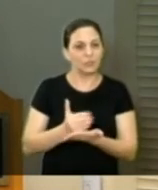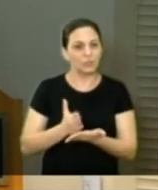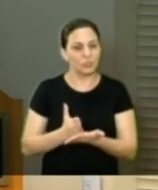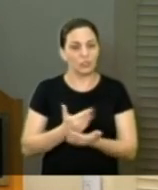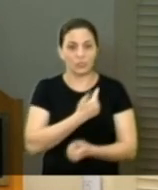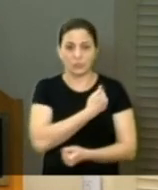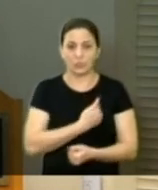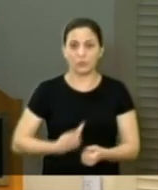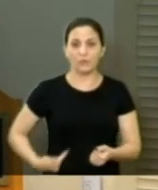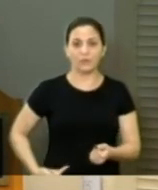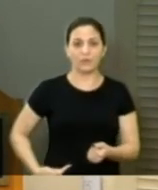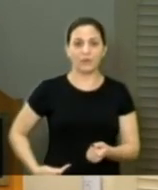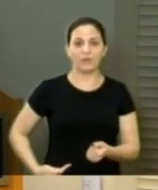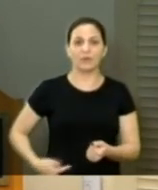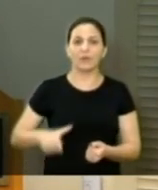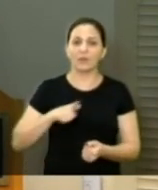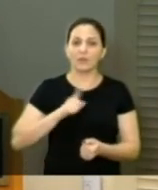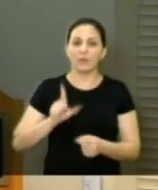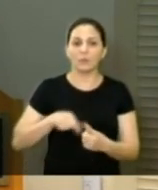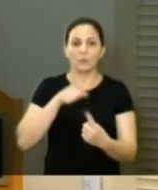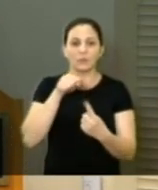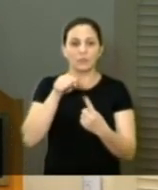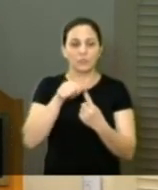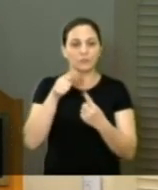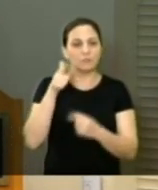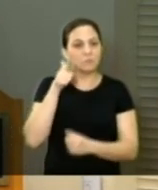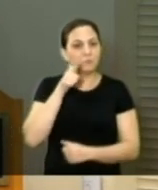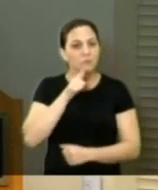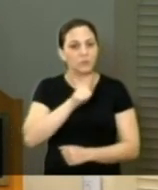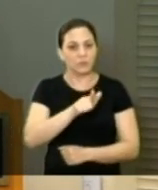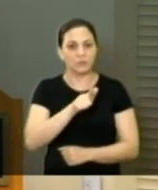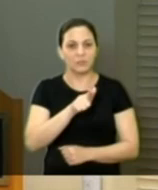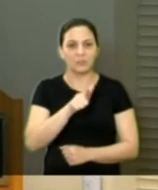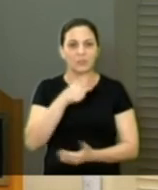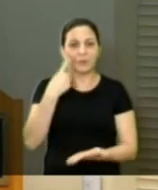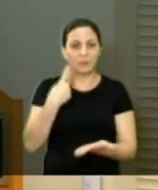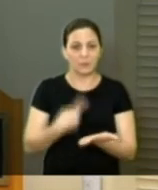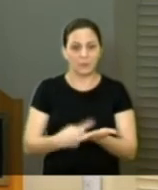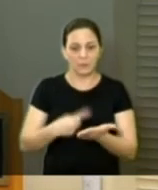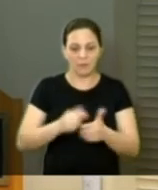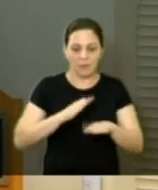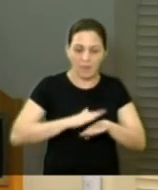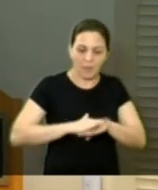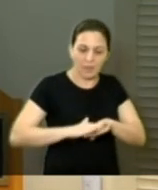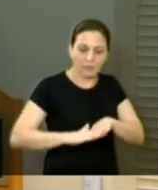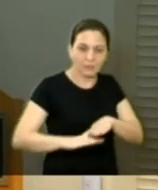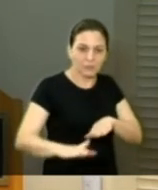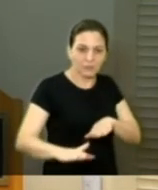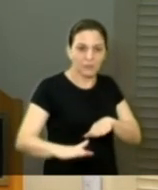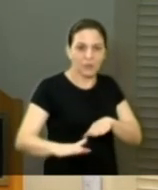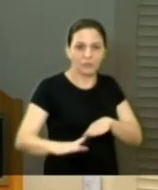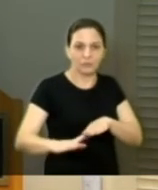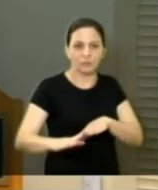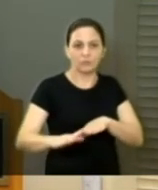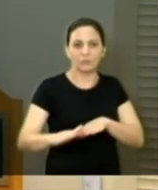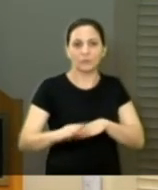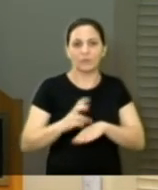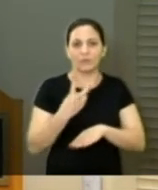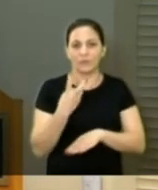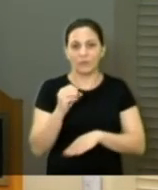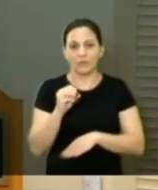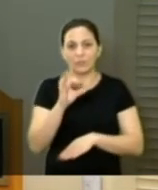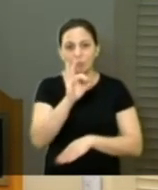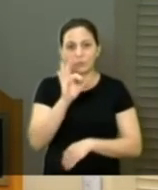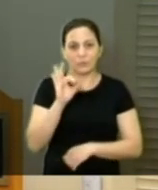atual estabeleça uma meta, né, que cumpra a pavimentação, de repente,